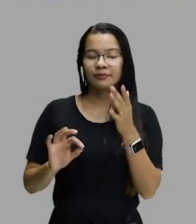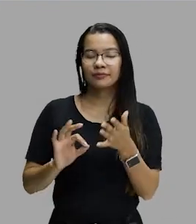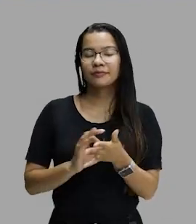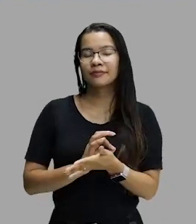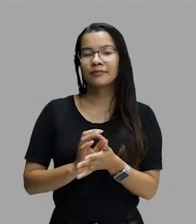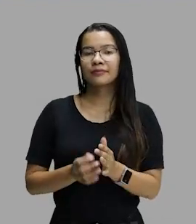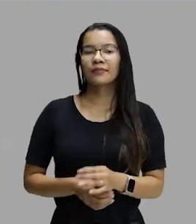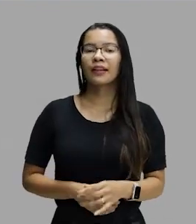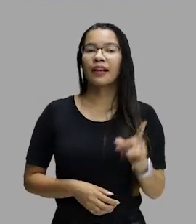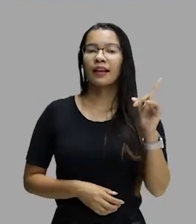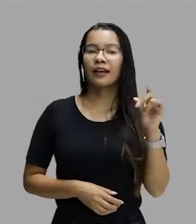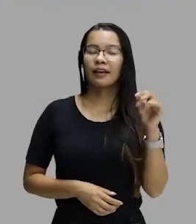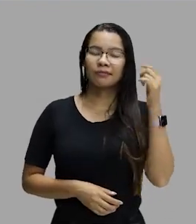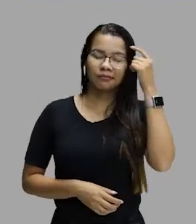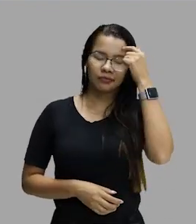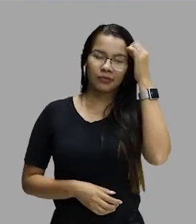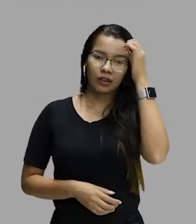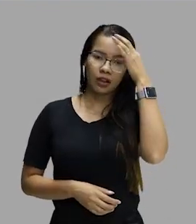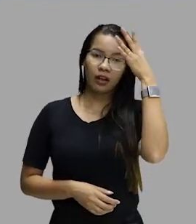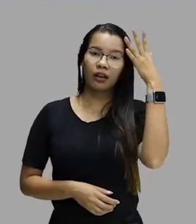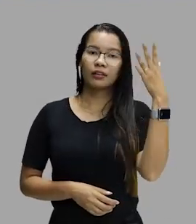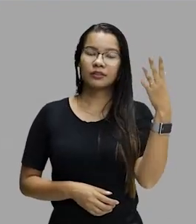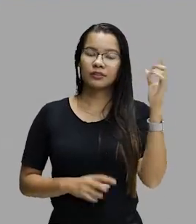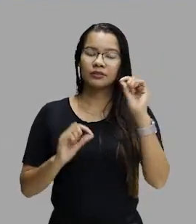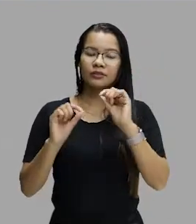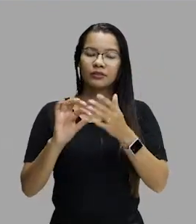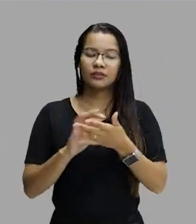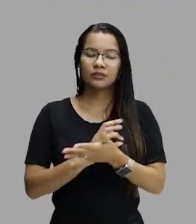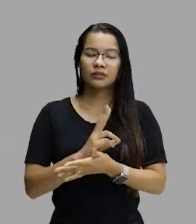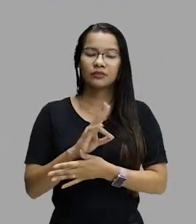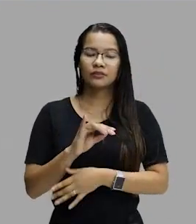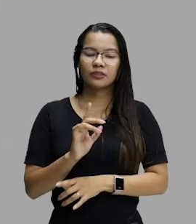a criatividade do escritor que vai